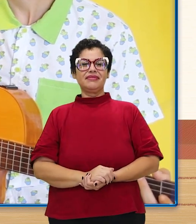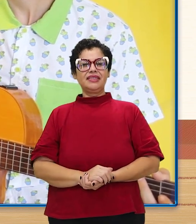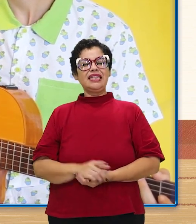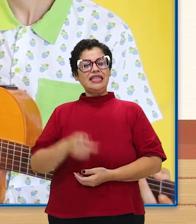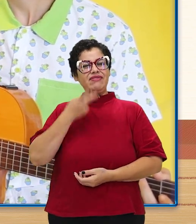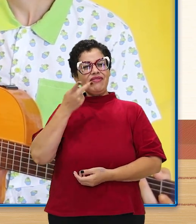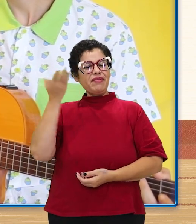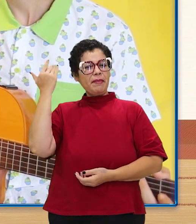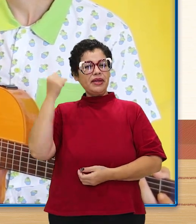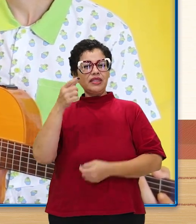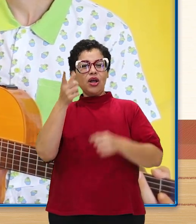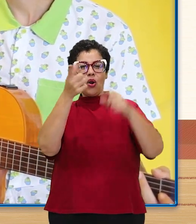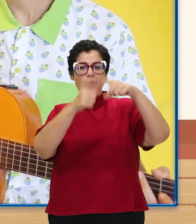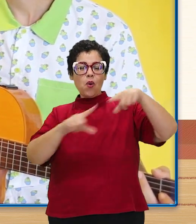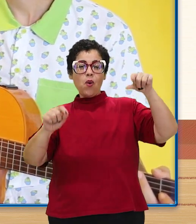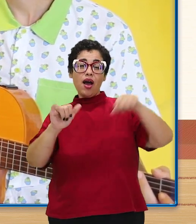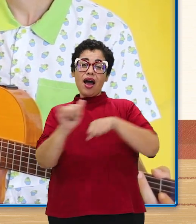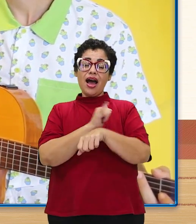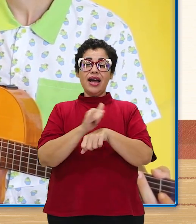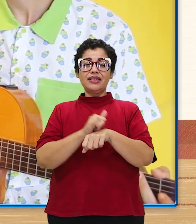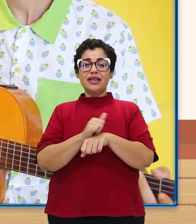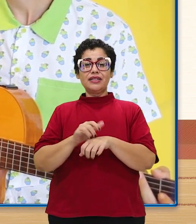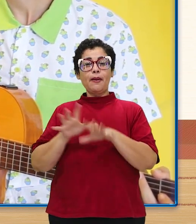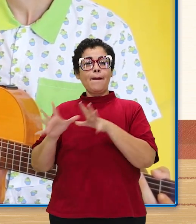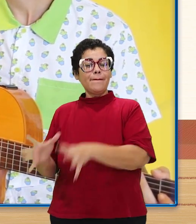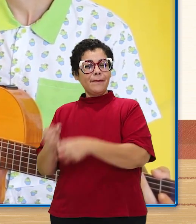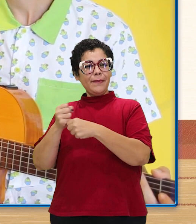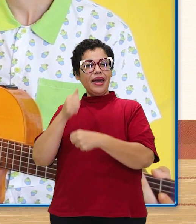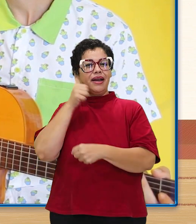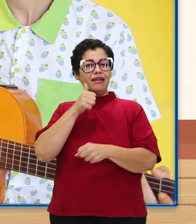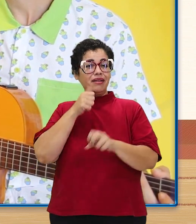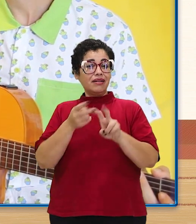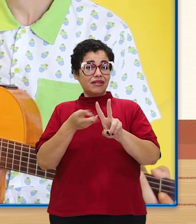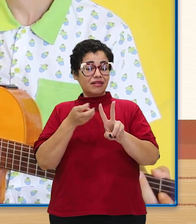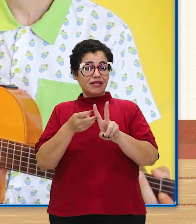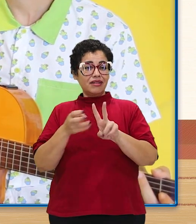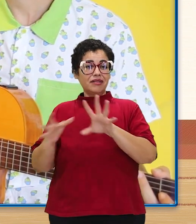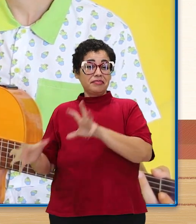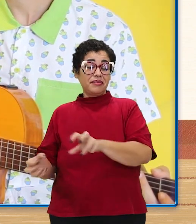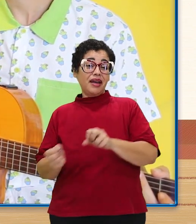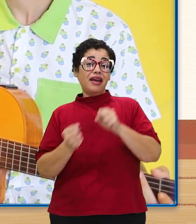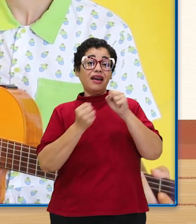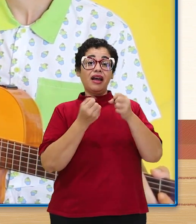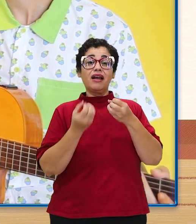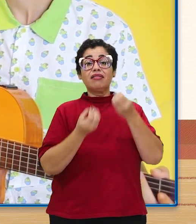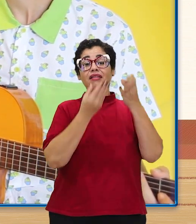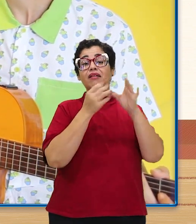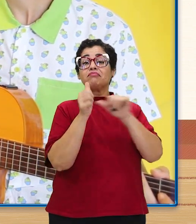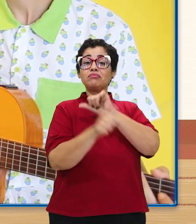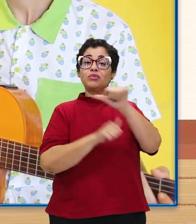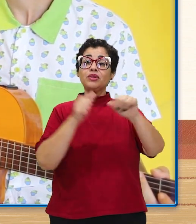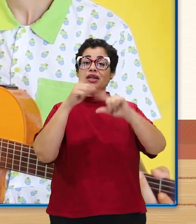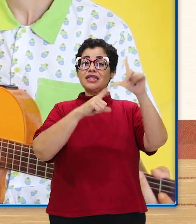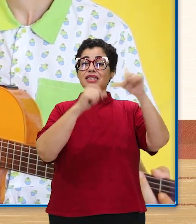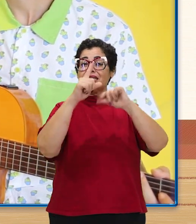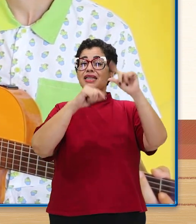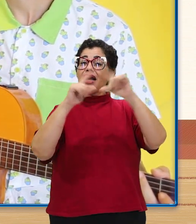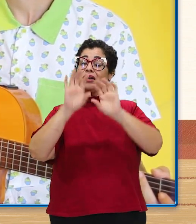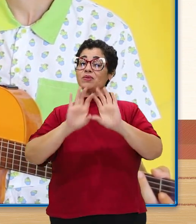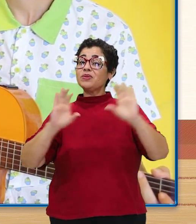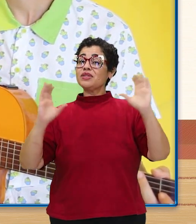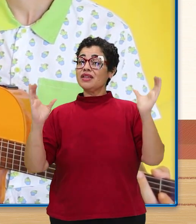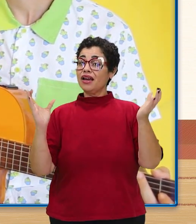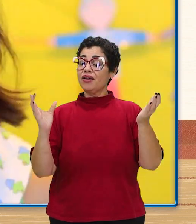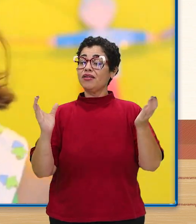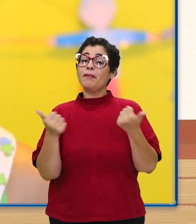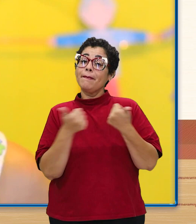a lua, de vez em quando, pegava uma das jovens índias da tribo para transformar em estrelas para brilhar no céu ao